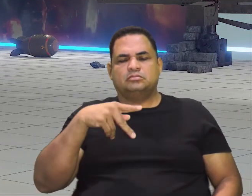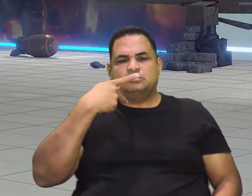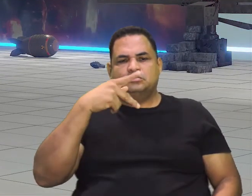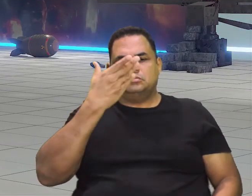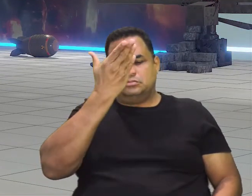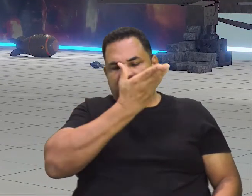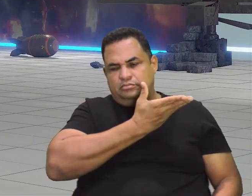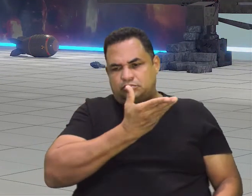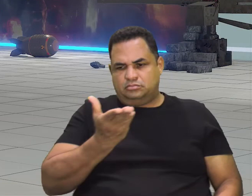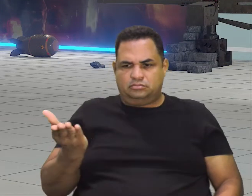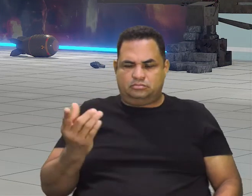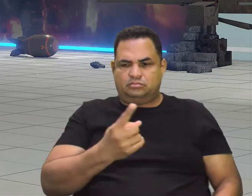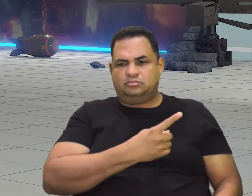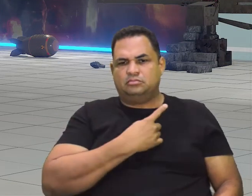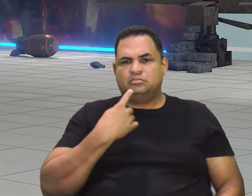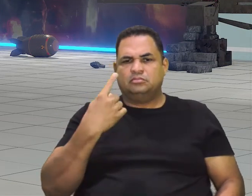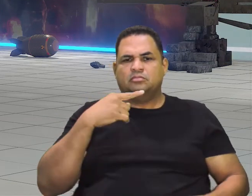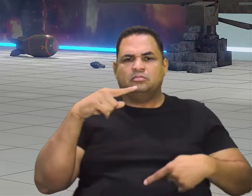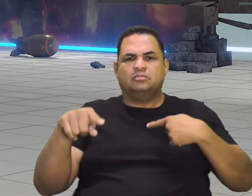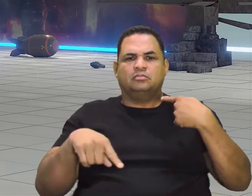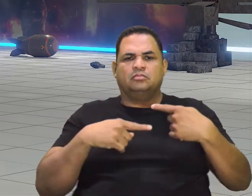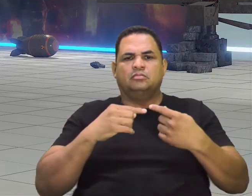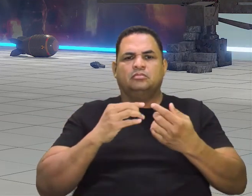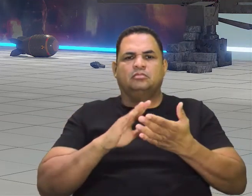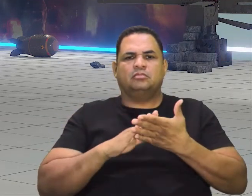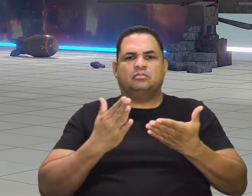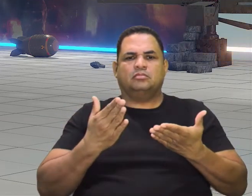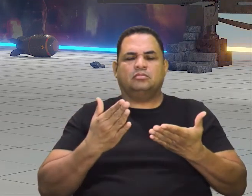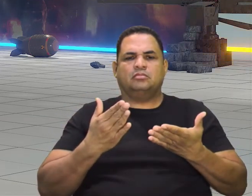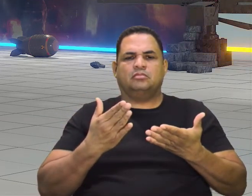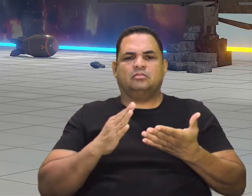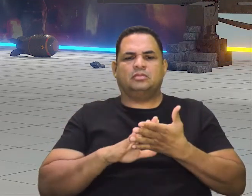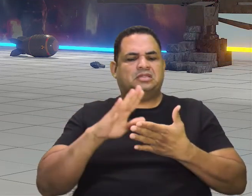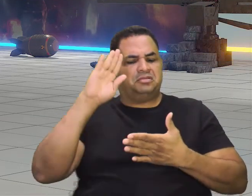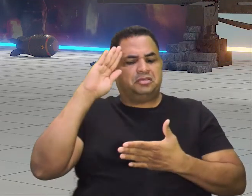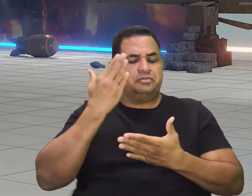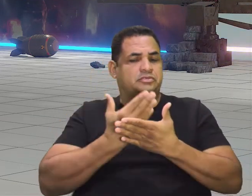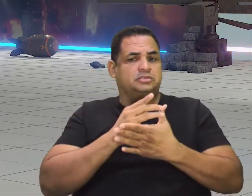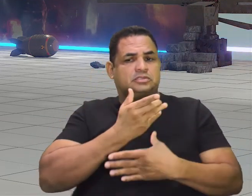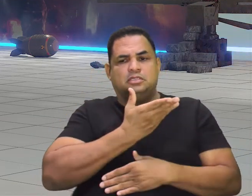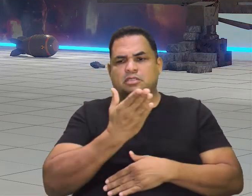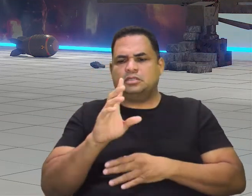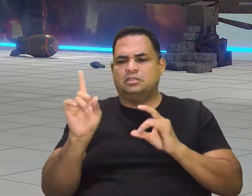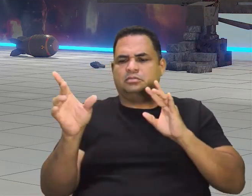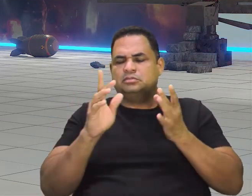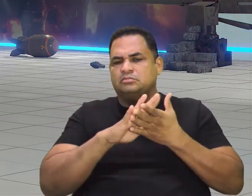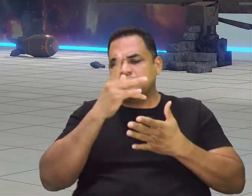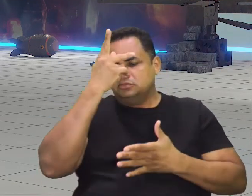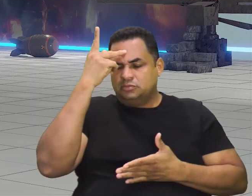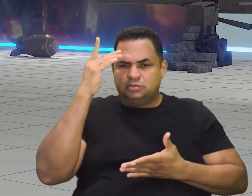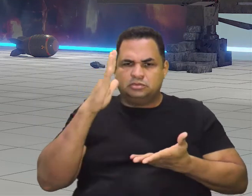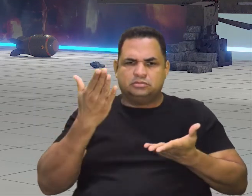vocês que nosso papel aqui não é mexer na crença de vocês. Cada um tem sua crença.